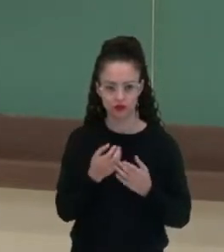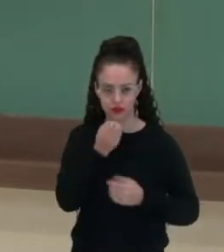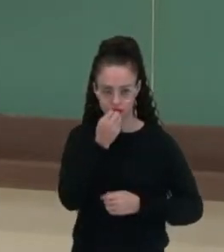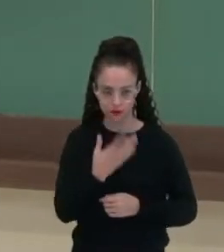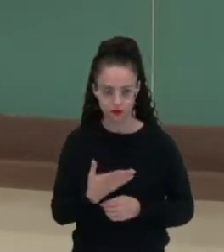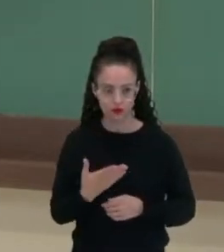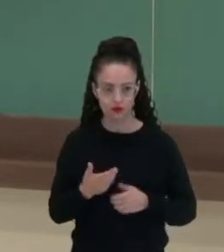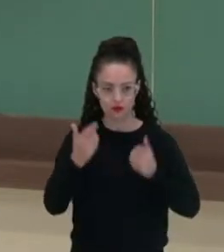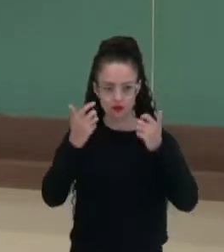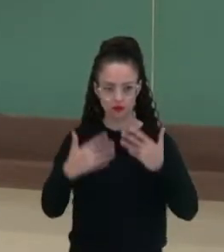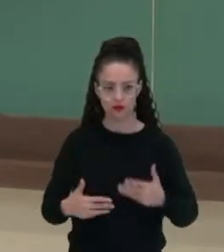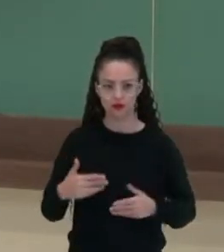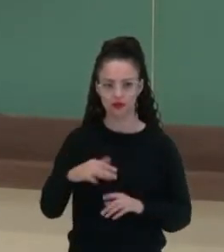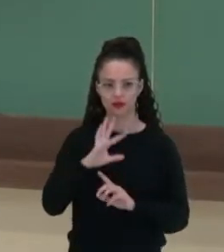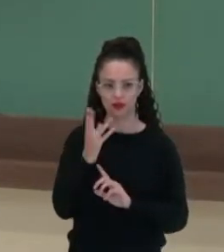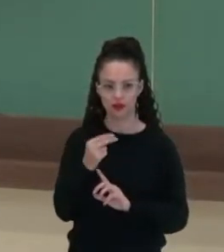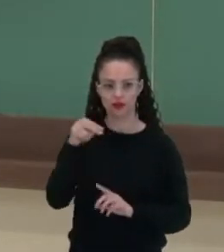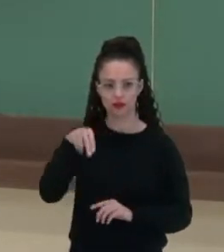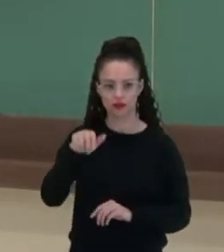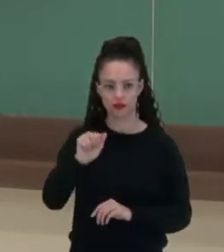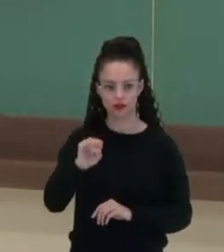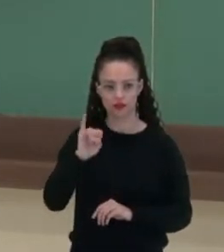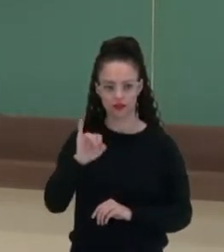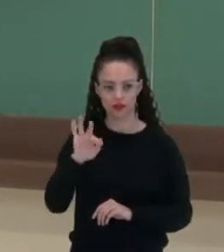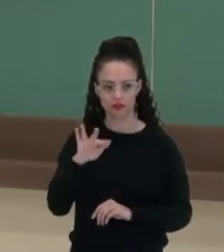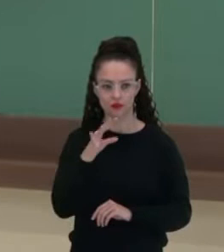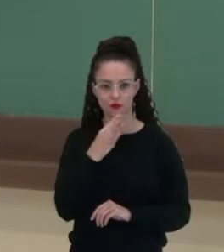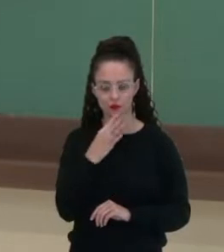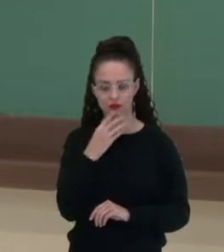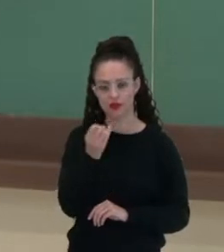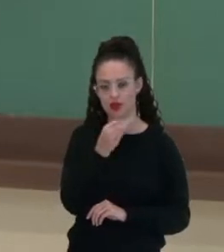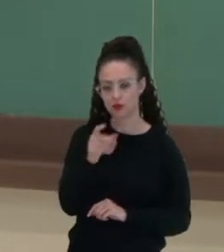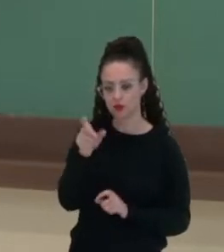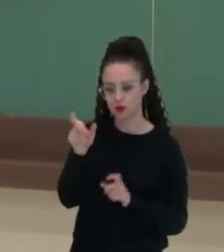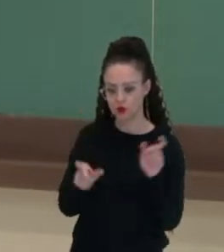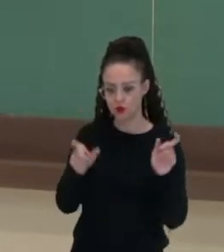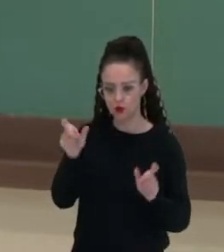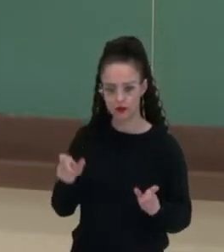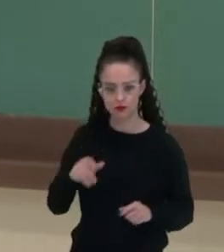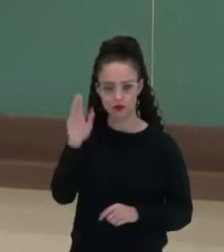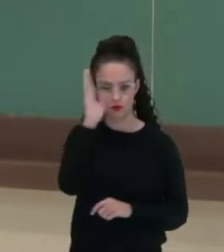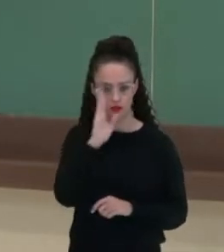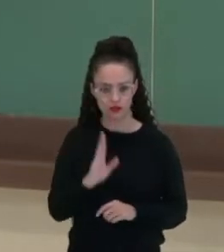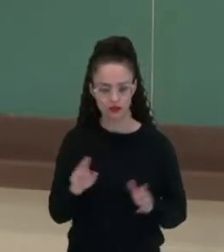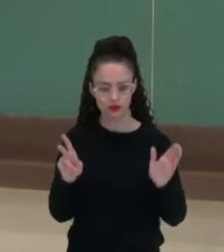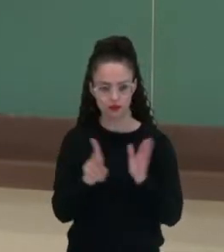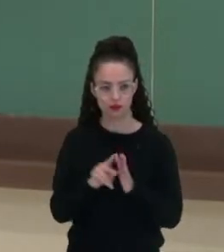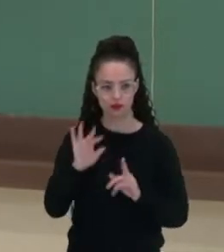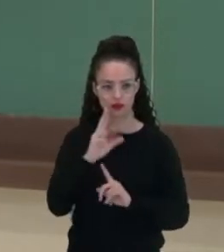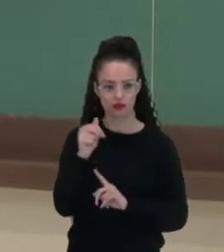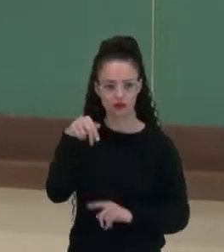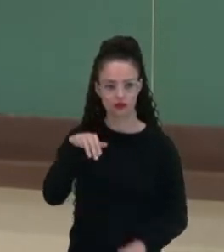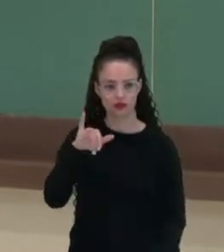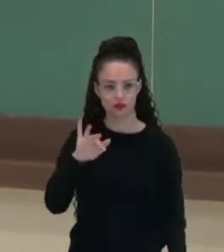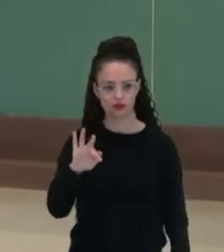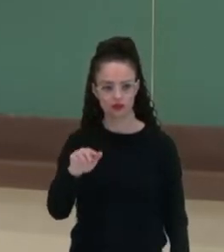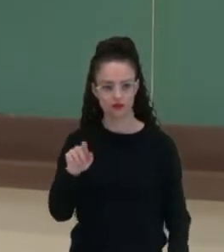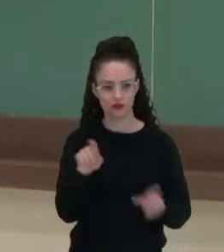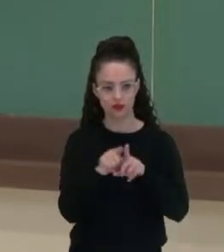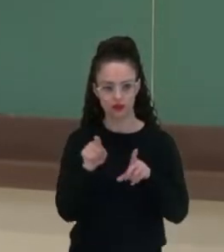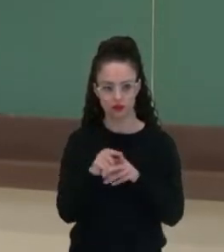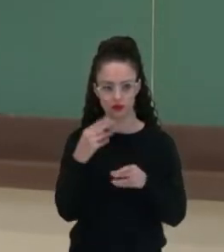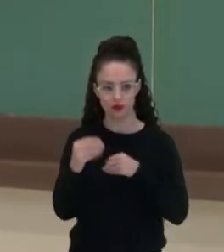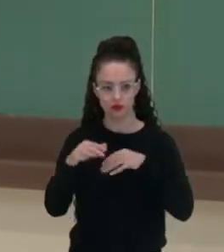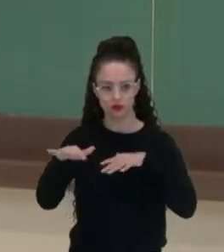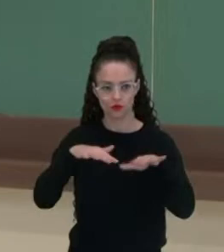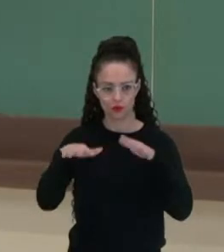Então, falar um pouquinho da arte naif, né, conhecer alguns artistas brasileiros de arte naif, né, e vamos também observar um pouquinho do